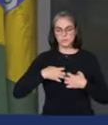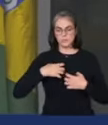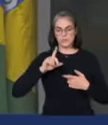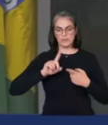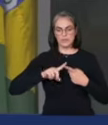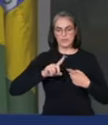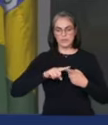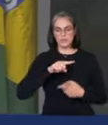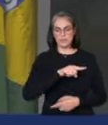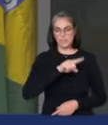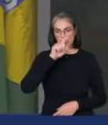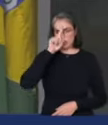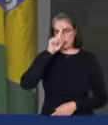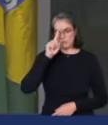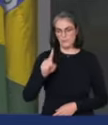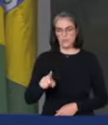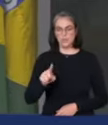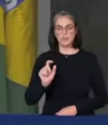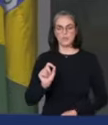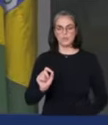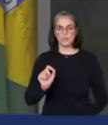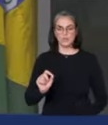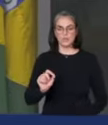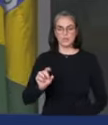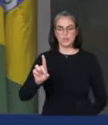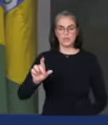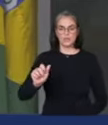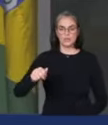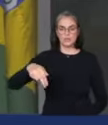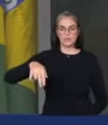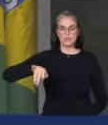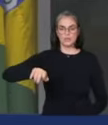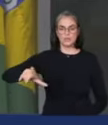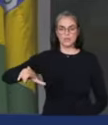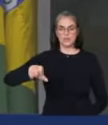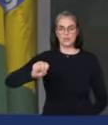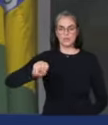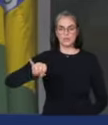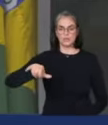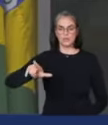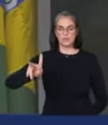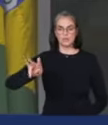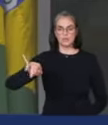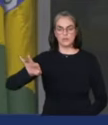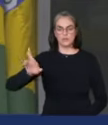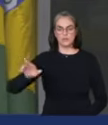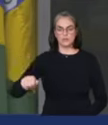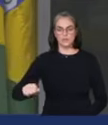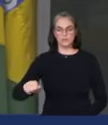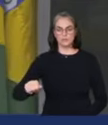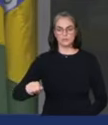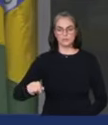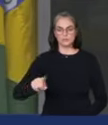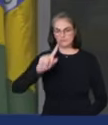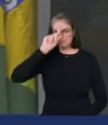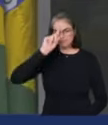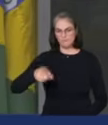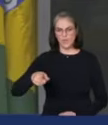determina que Daniel Silveira seja compelido a colocar